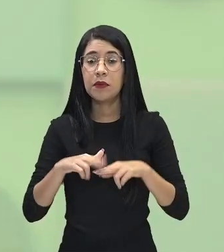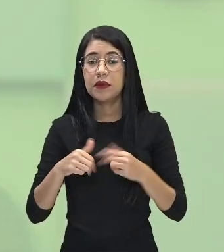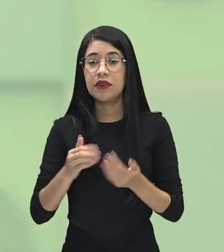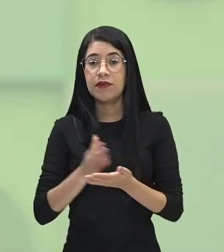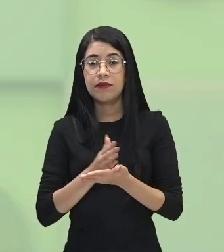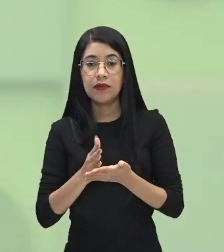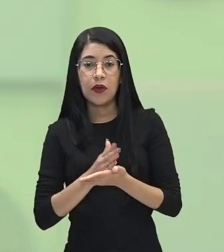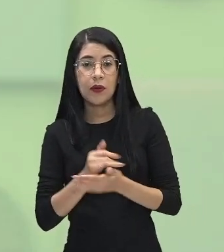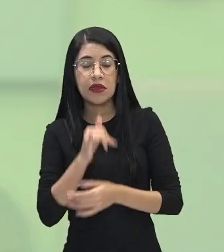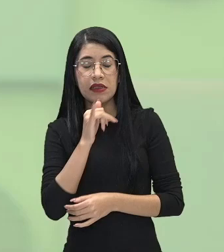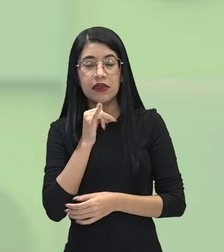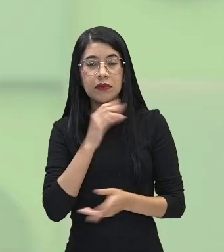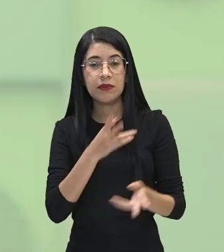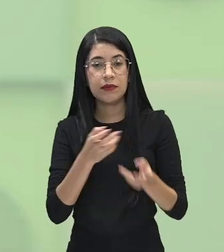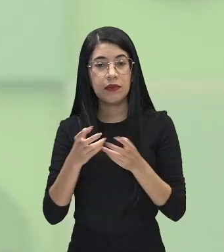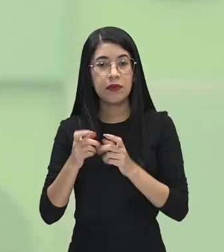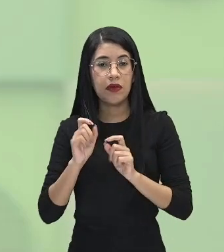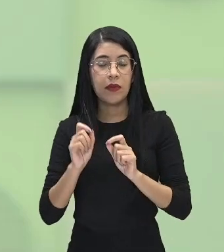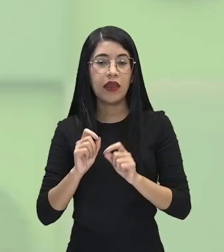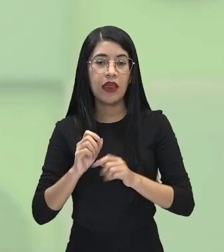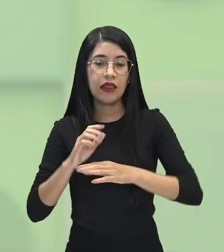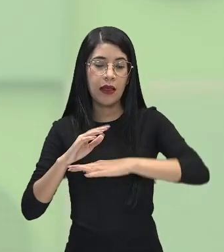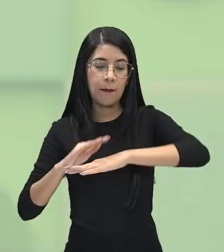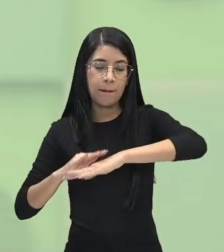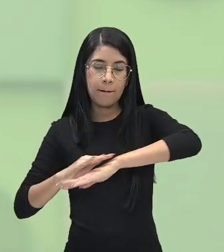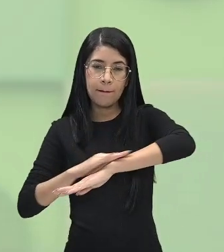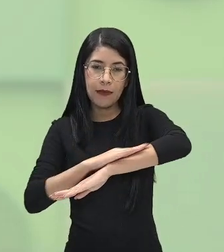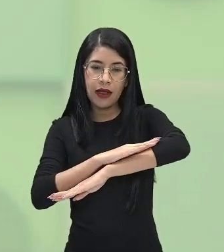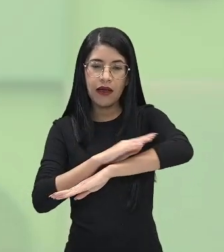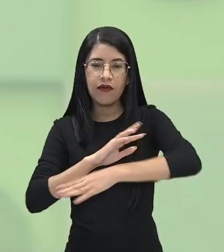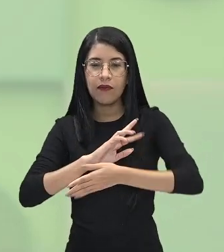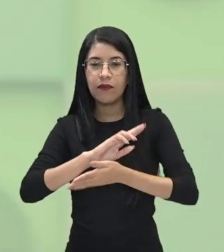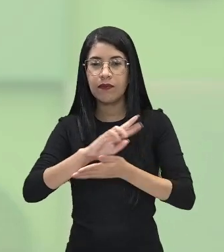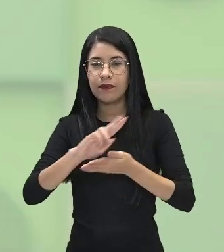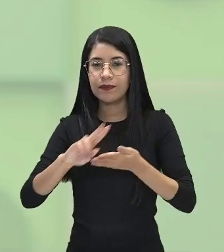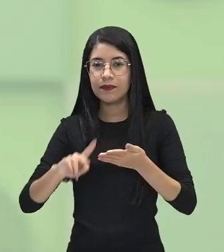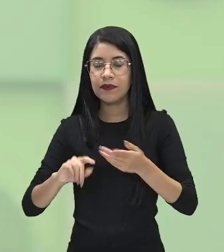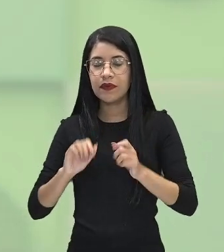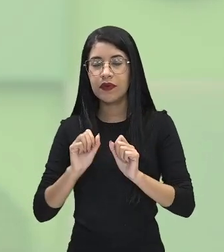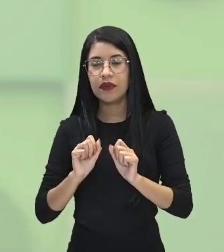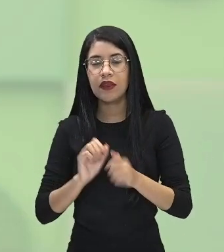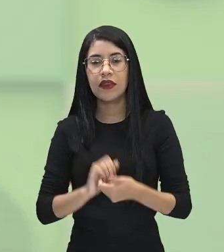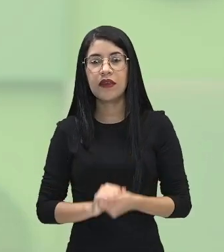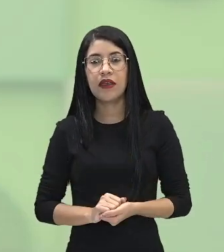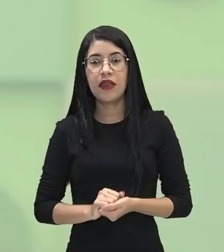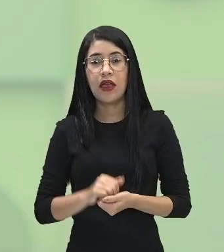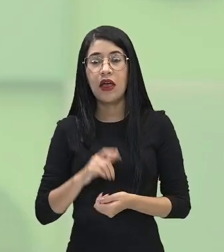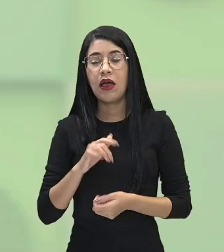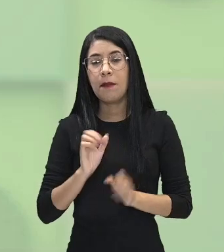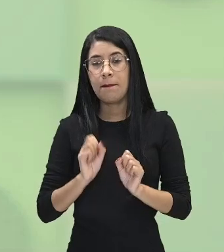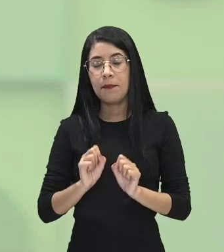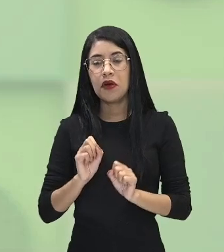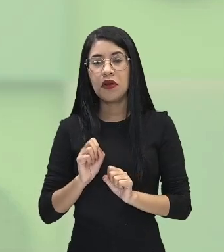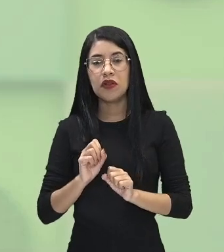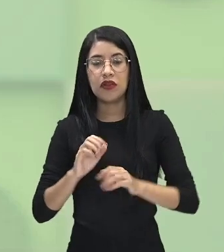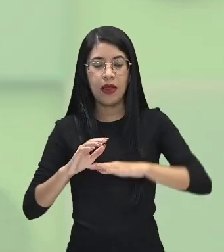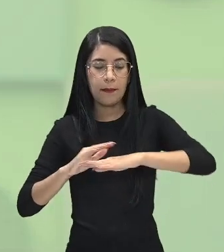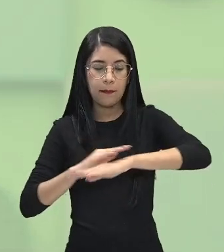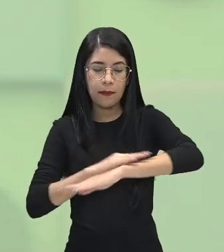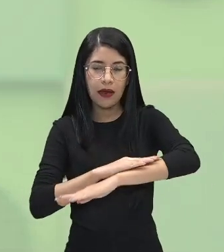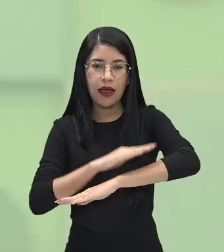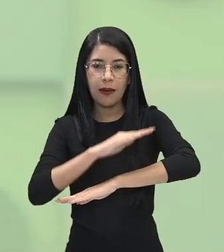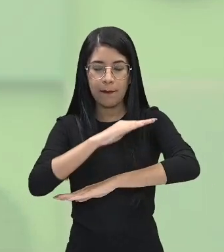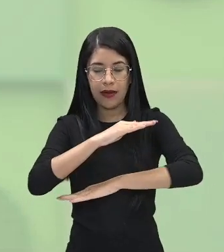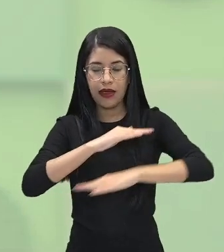a gente observa, né, algumas plataformas, né? Por exemplo, eles podem colocar várias rampas uma em cima da outra